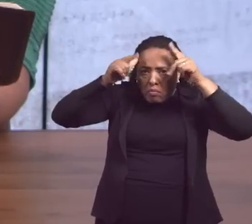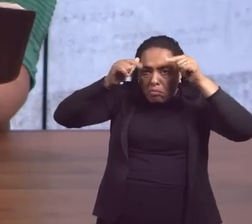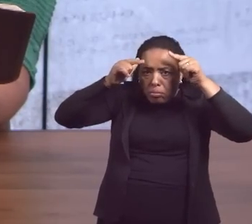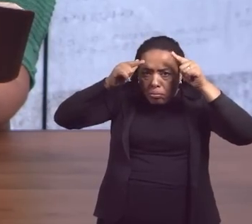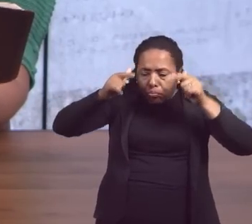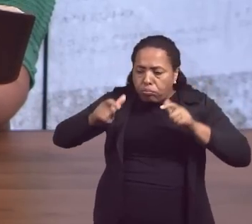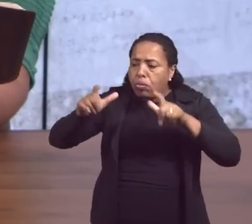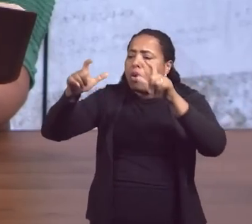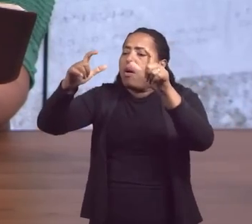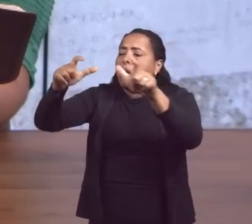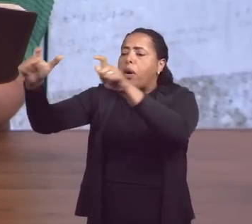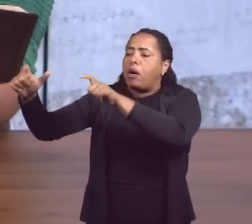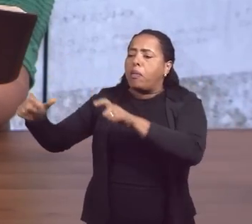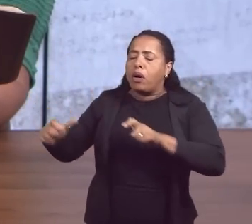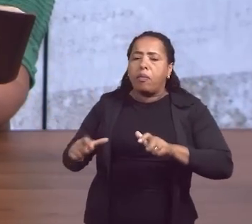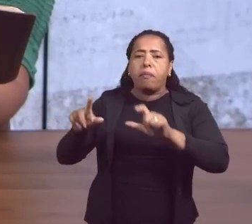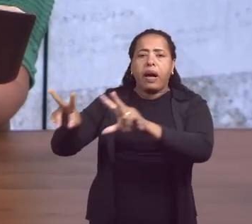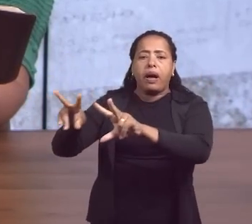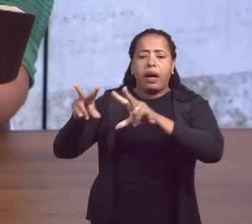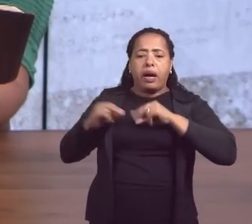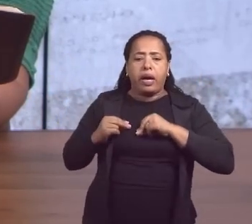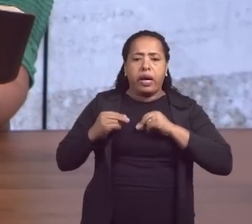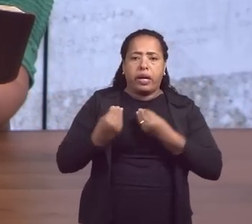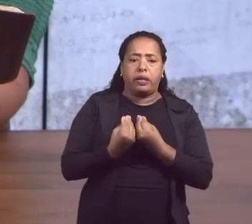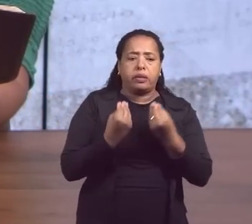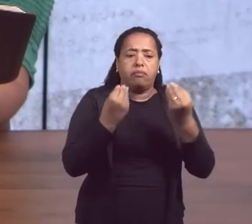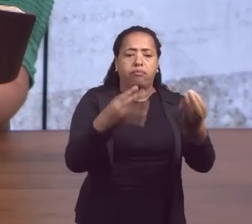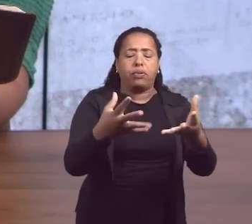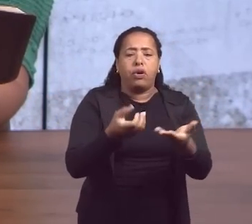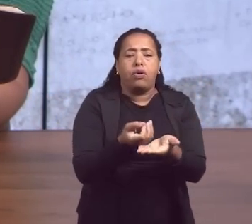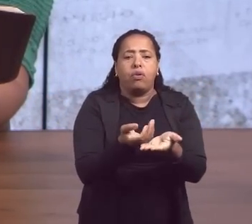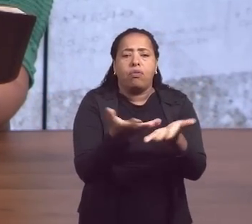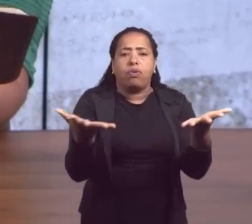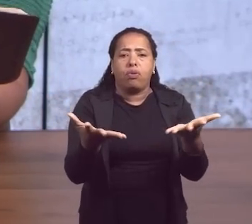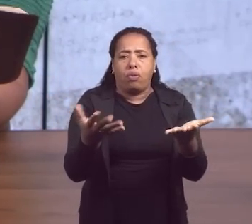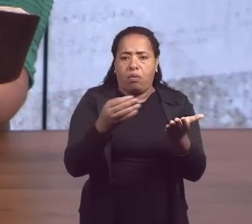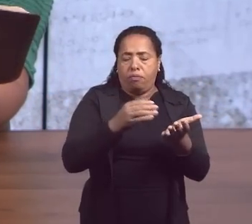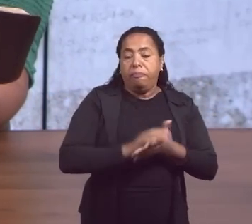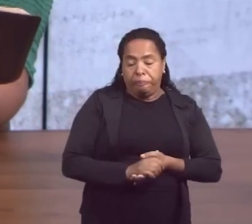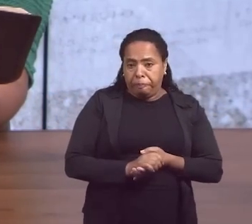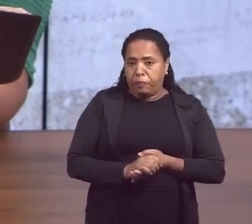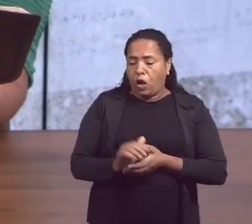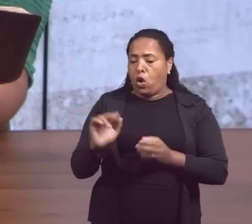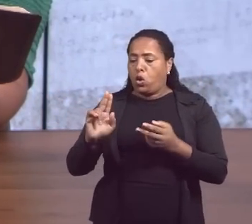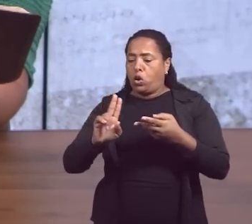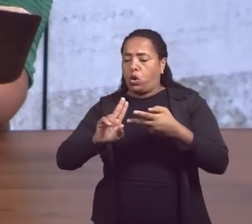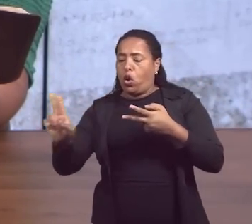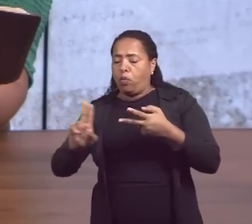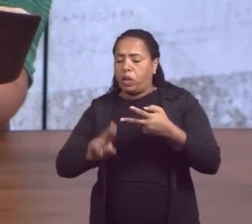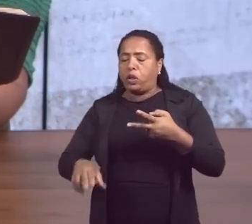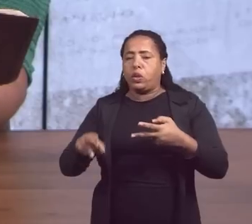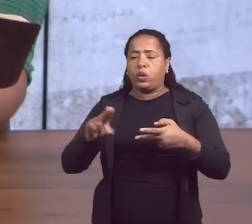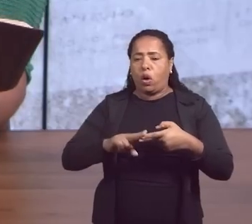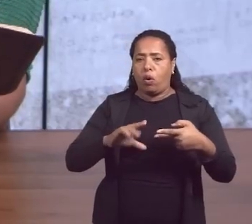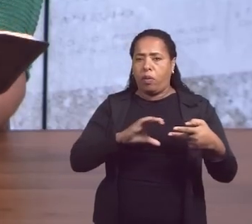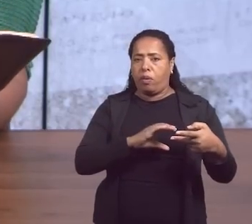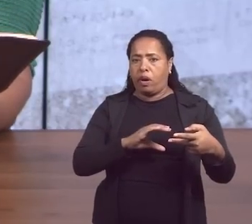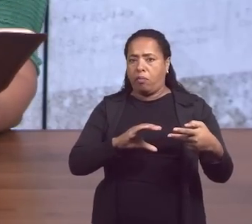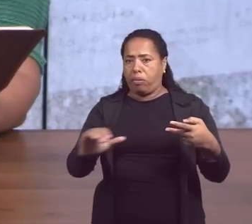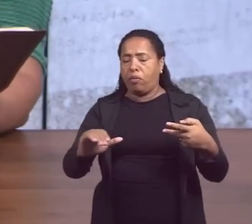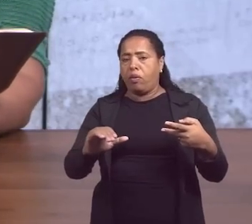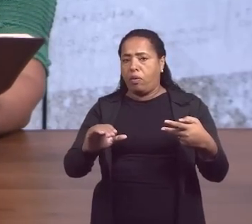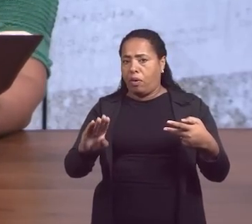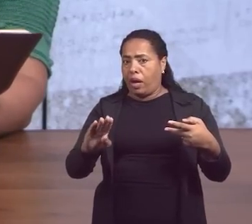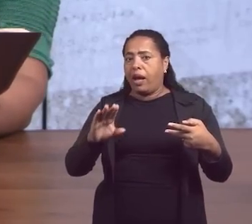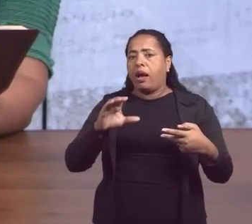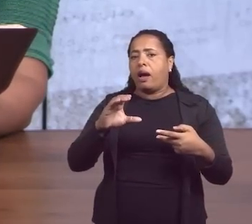terra em herança. E estes são os nomes dos homens: da tribo de Judá, Calebe, filho de